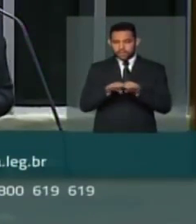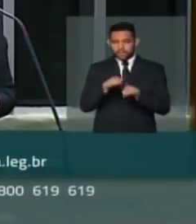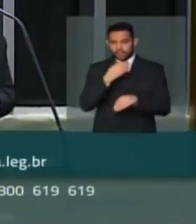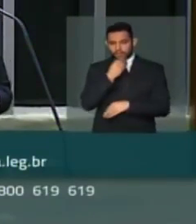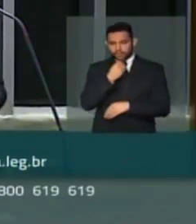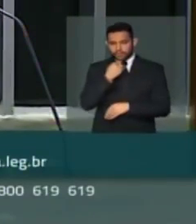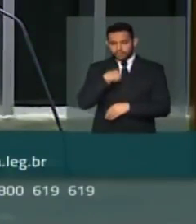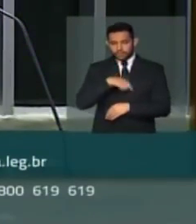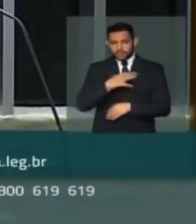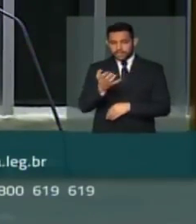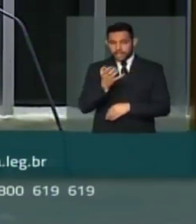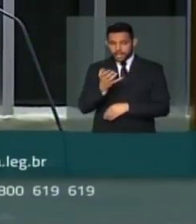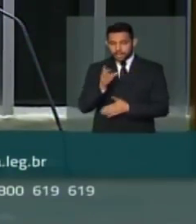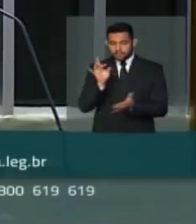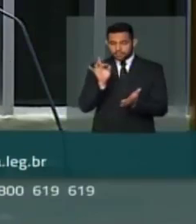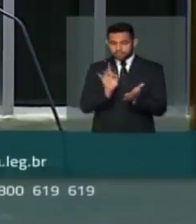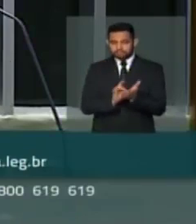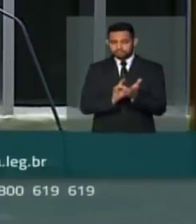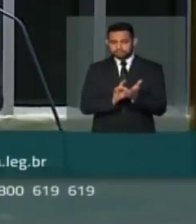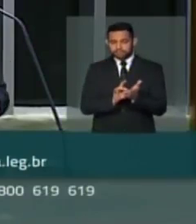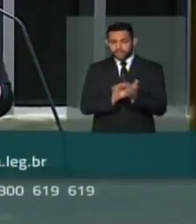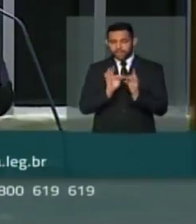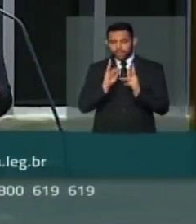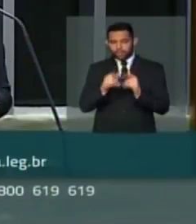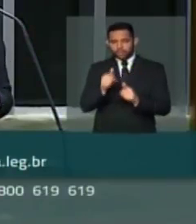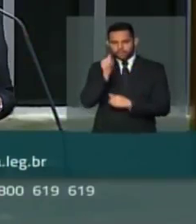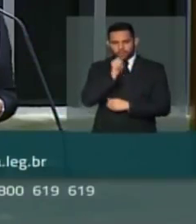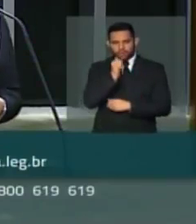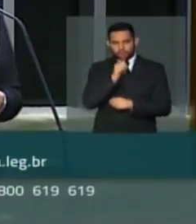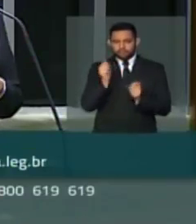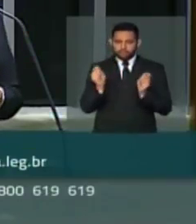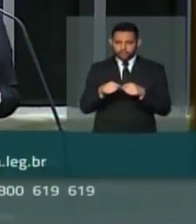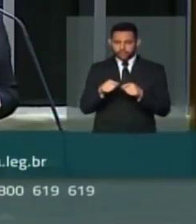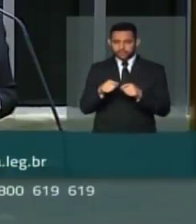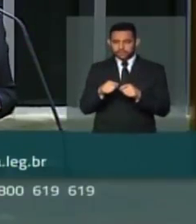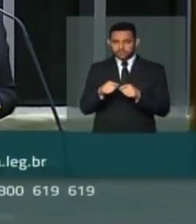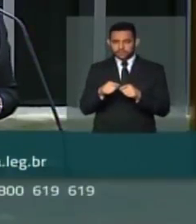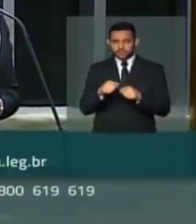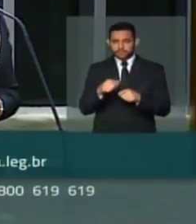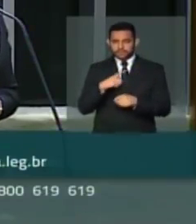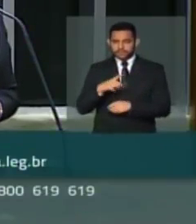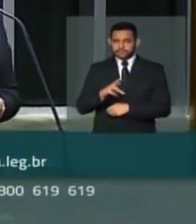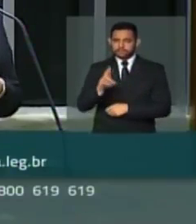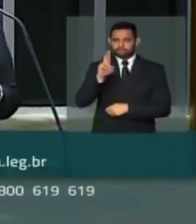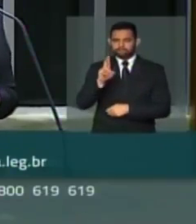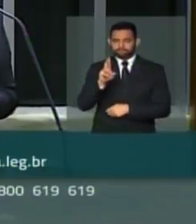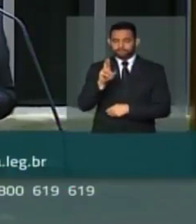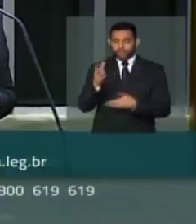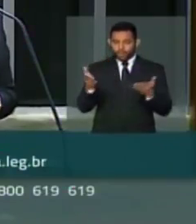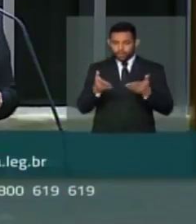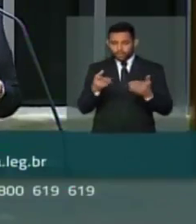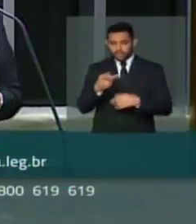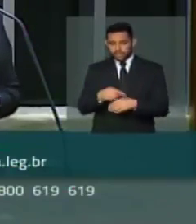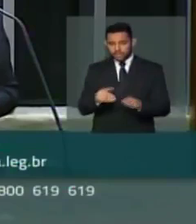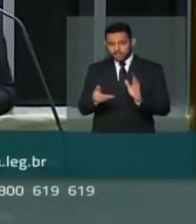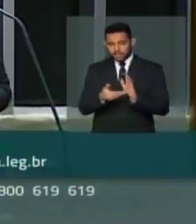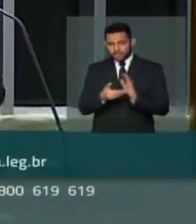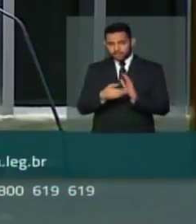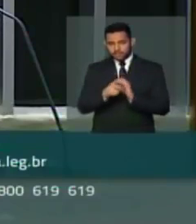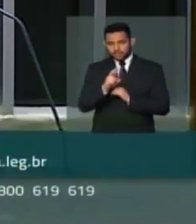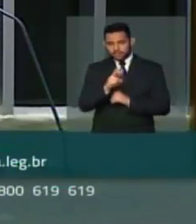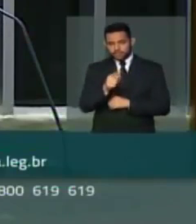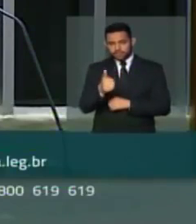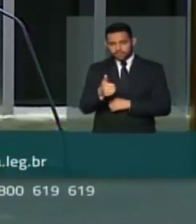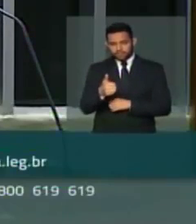nós queremos efetivamente que todas as mulheres possam estar sendo representadas. Hoje, nesta casa, somos